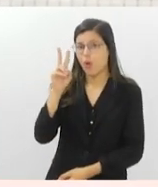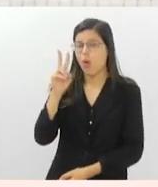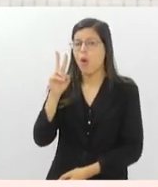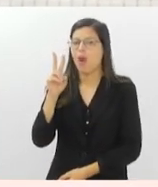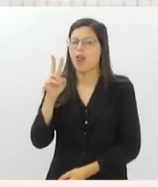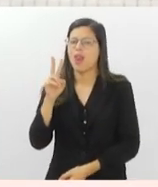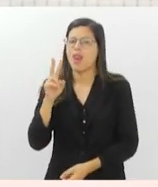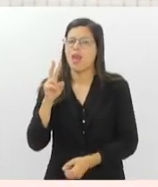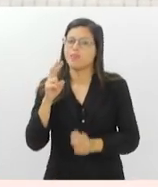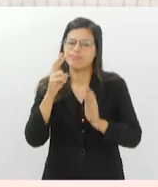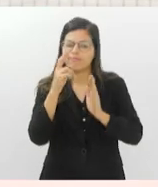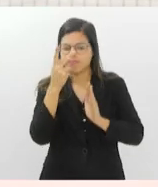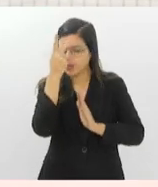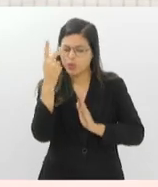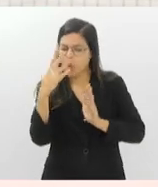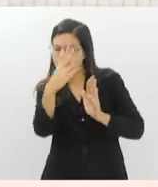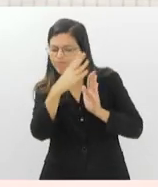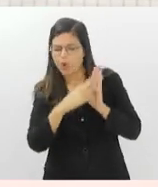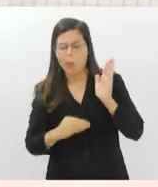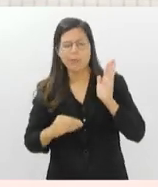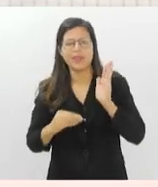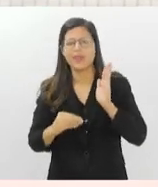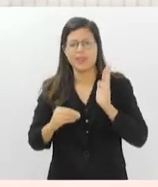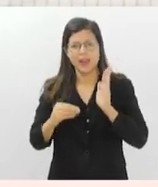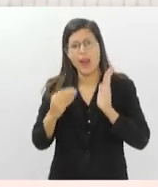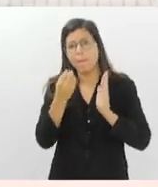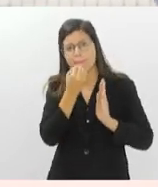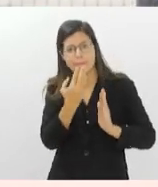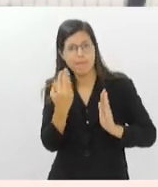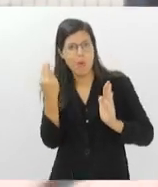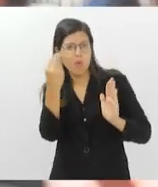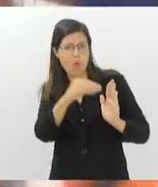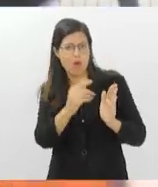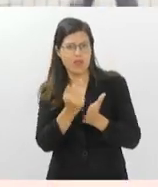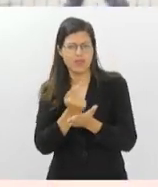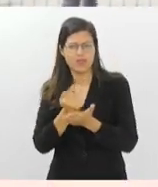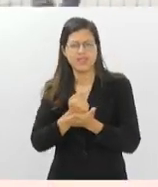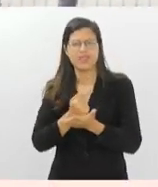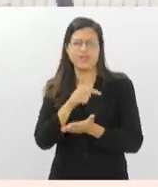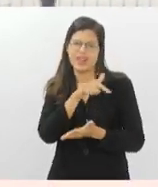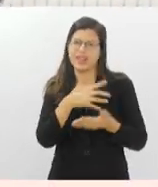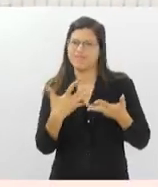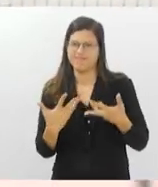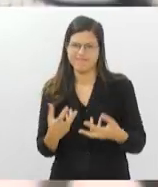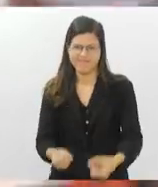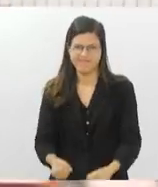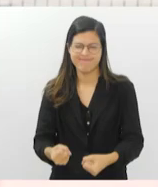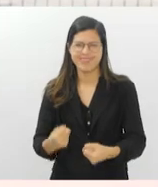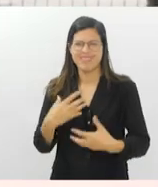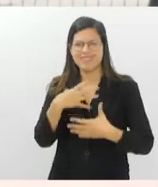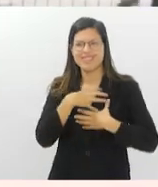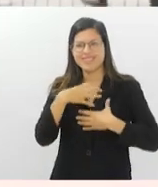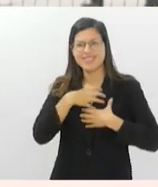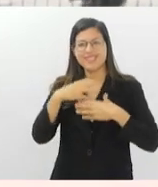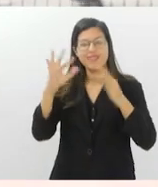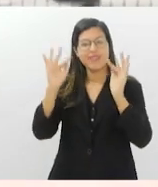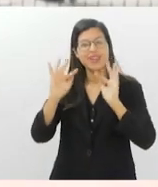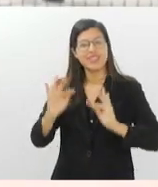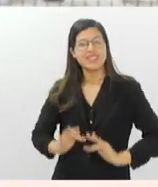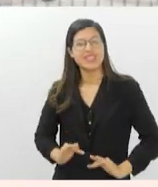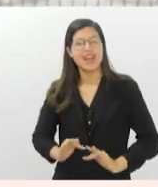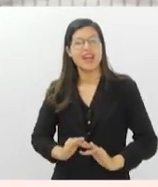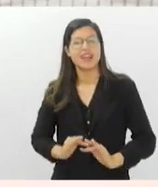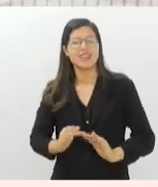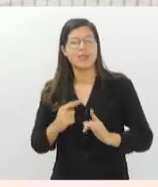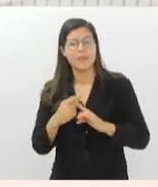uma única pessoa, já valeu a pena colocar no livro. E ele aceitou. Então eu fiquei muito feliz, porque eu acho que assim, a gente